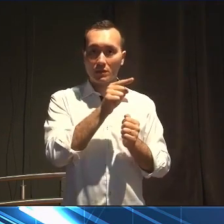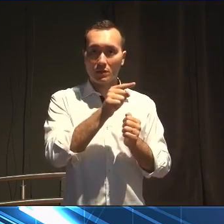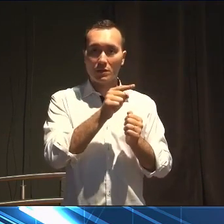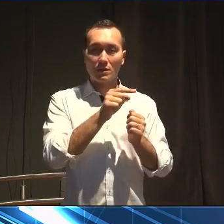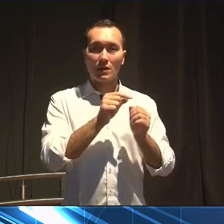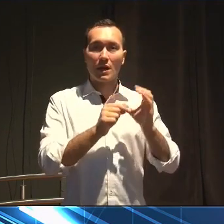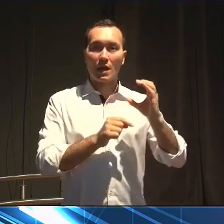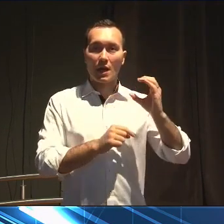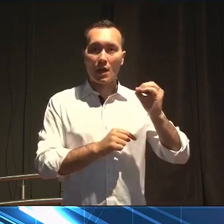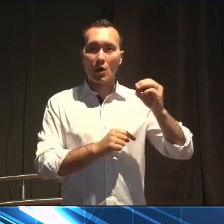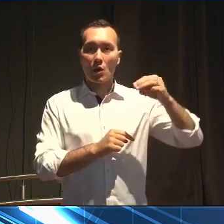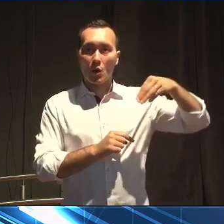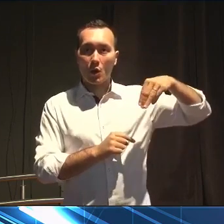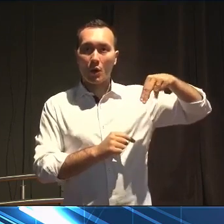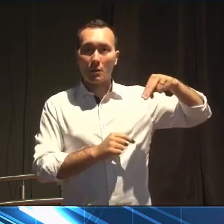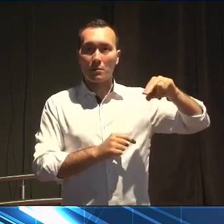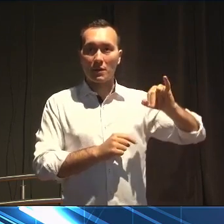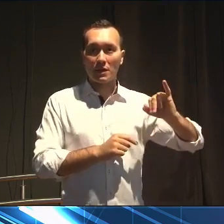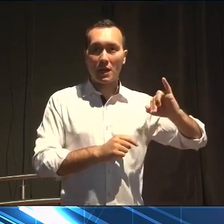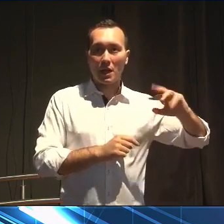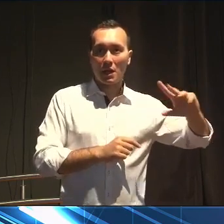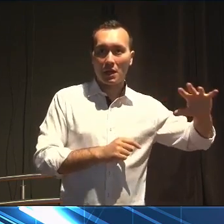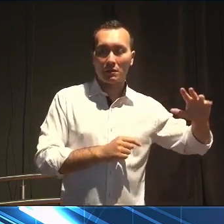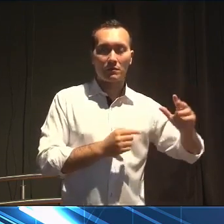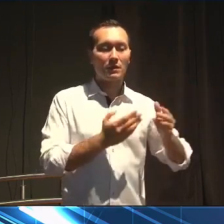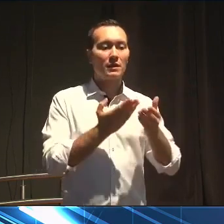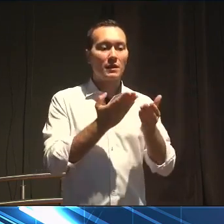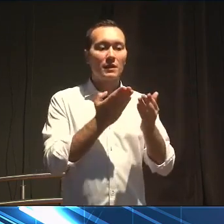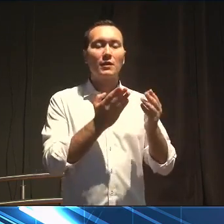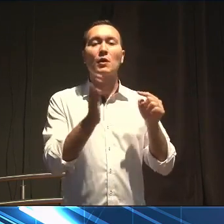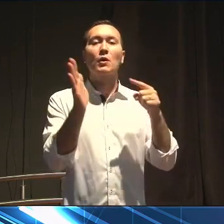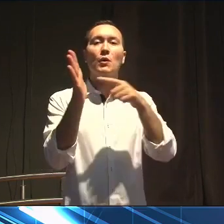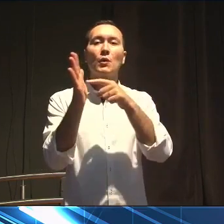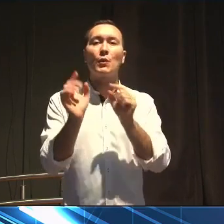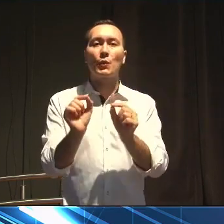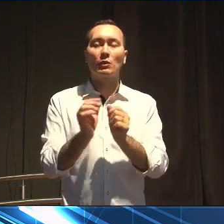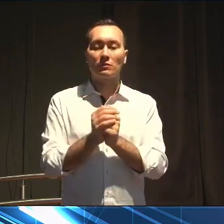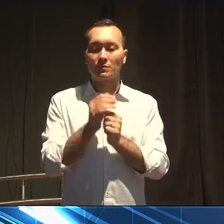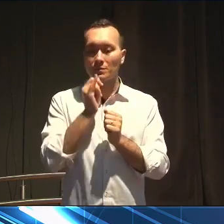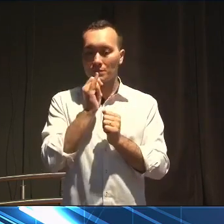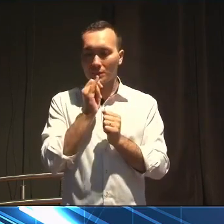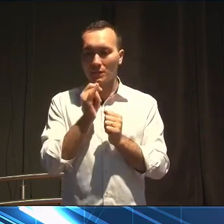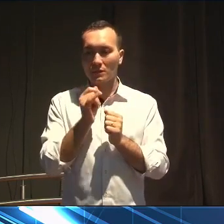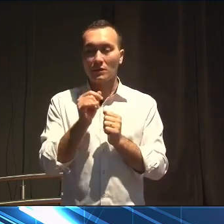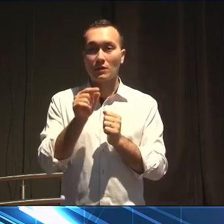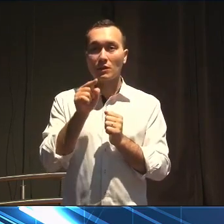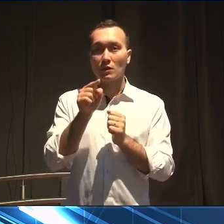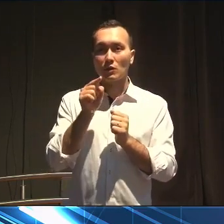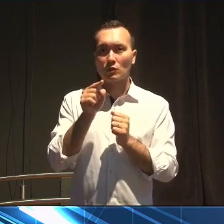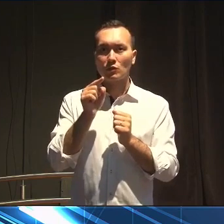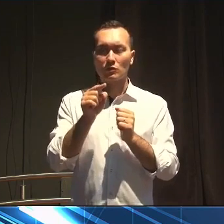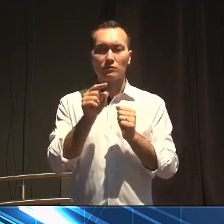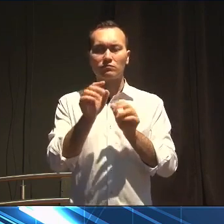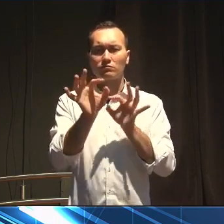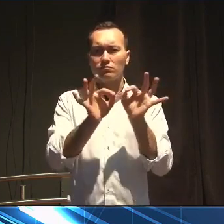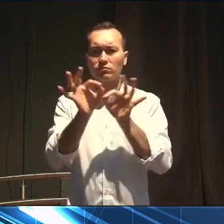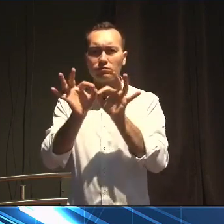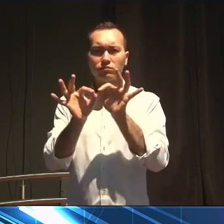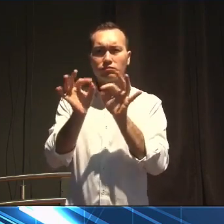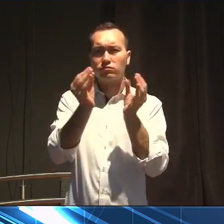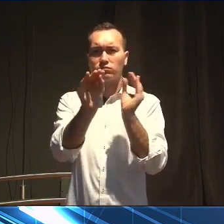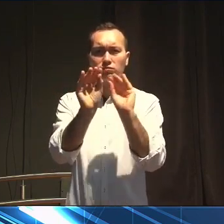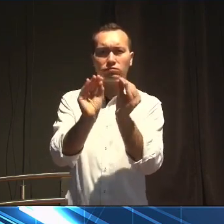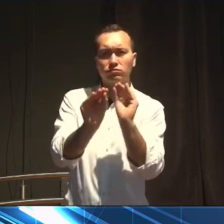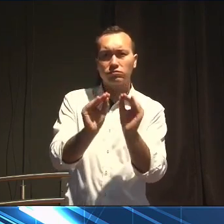possa criar esses mundos ou essas gêmeos digitais com visualização avançada e, além disso, operá-los